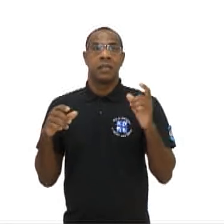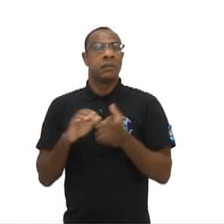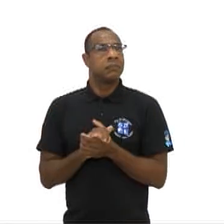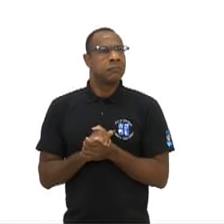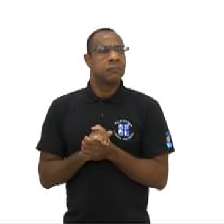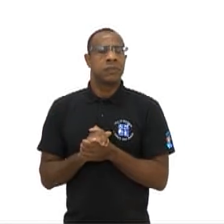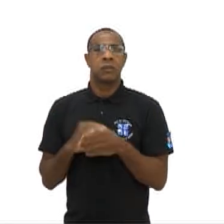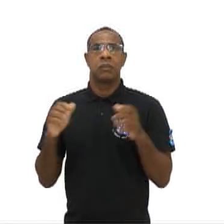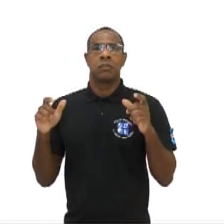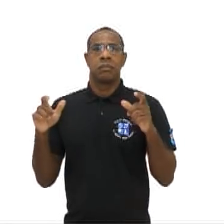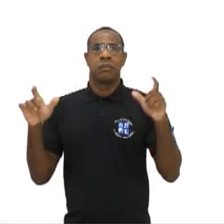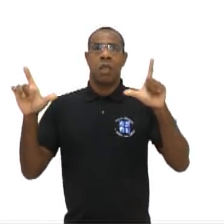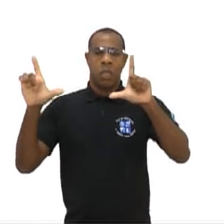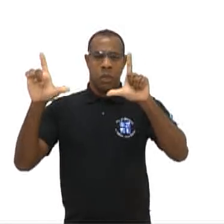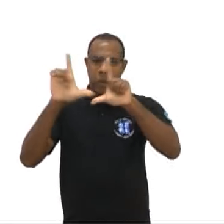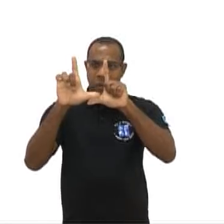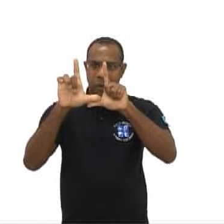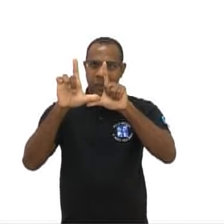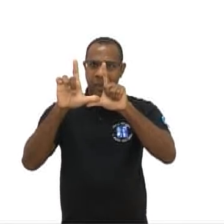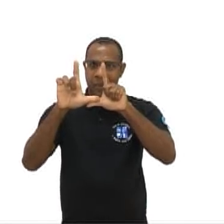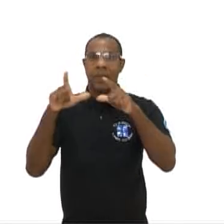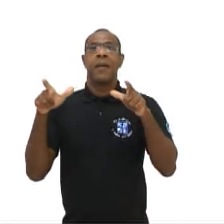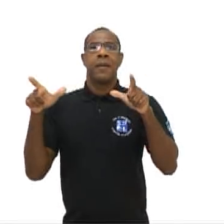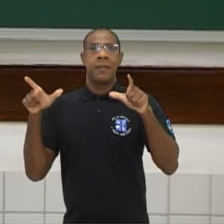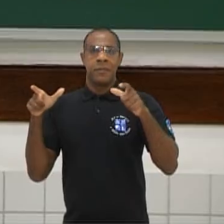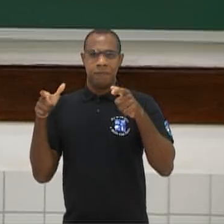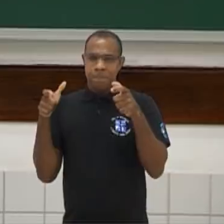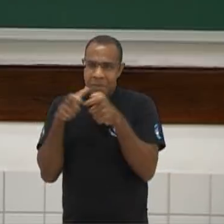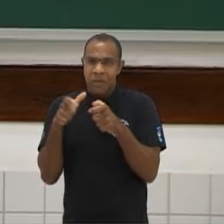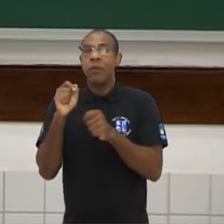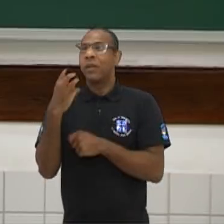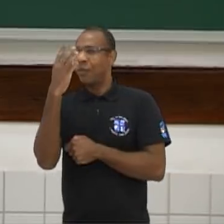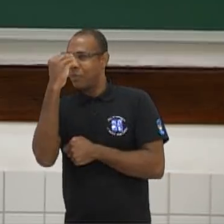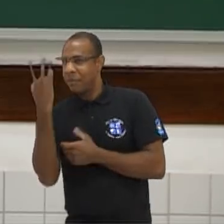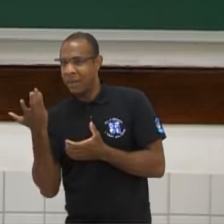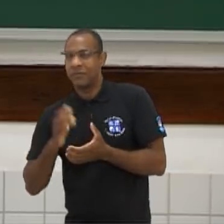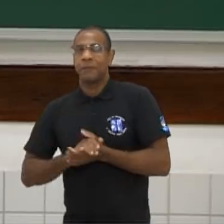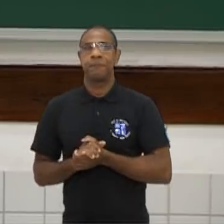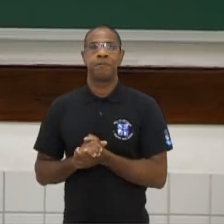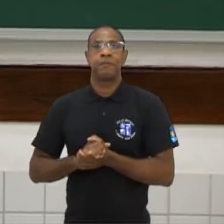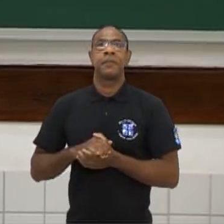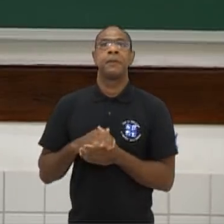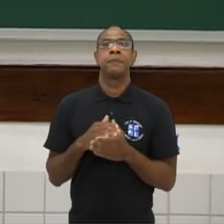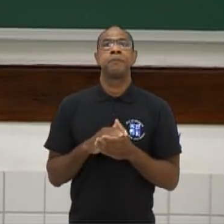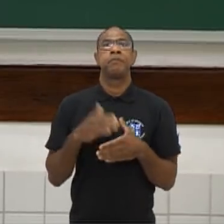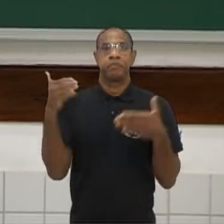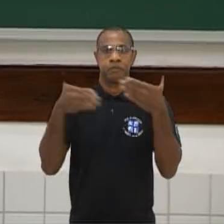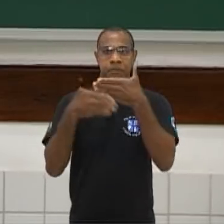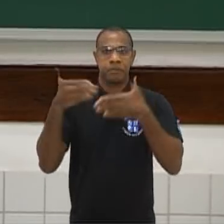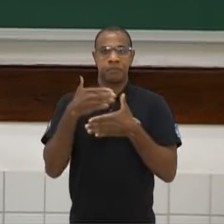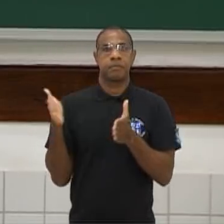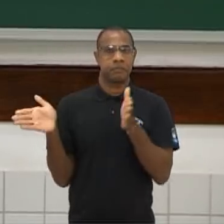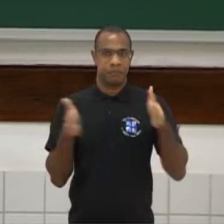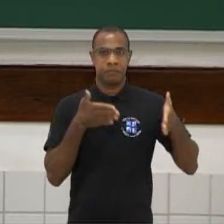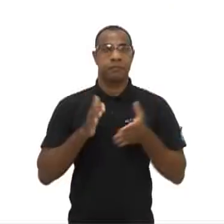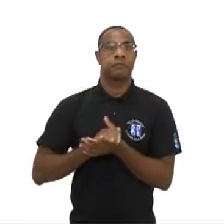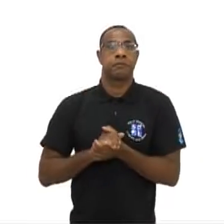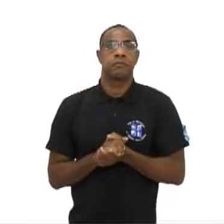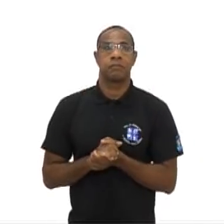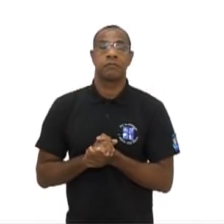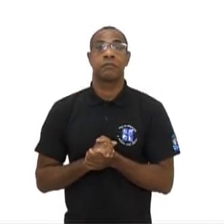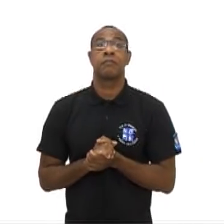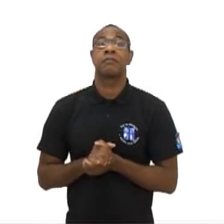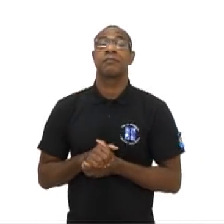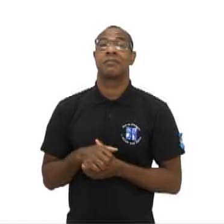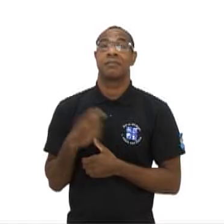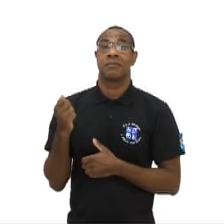imagens. Então, a alternativa é essa que vai ser falsa, certo? Então, vamos ali à nossa próxima tela. Então, olha um exercício ali, ó.